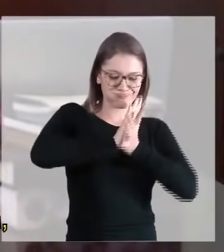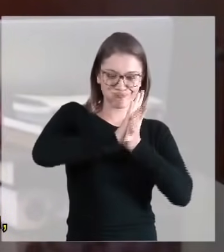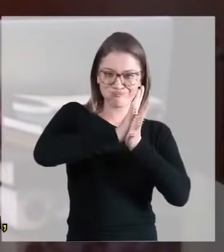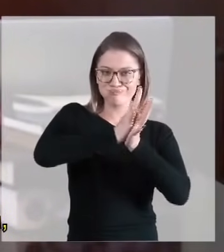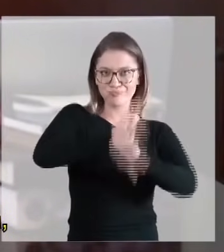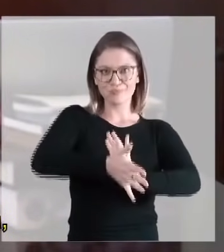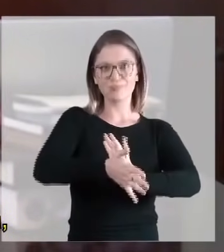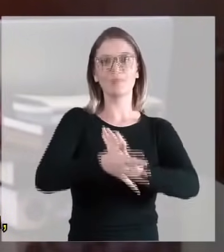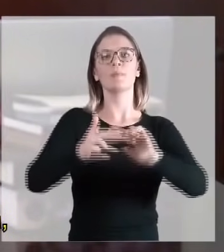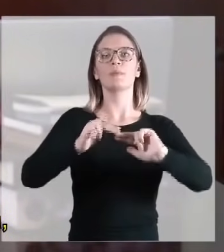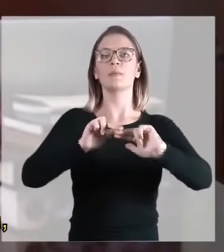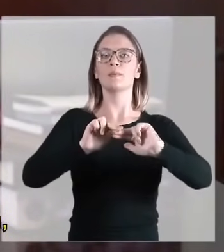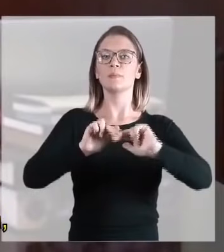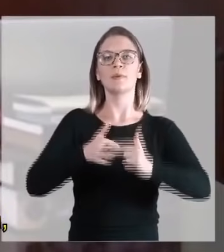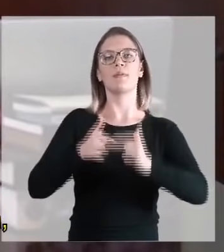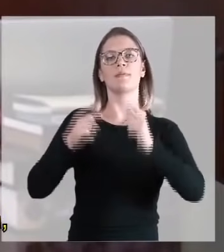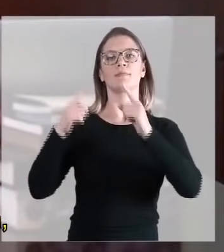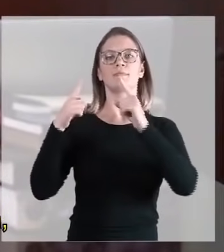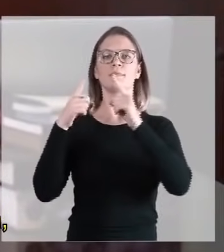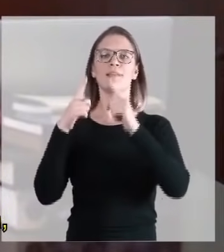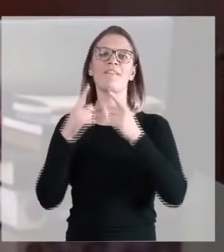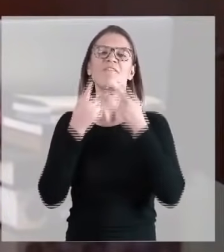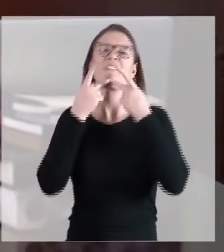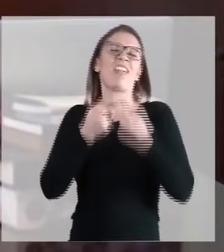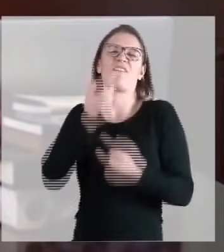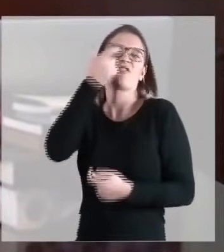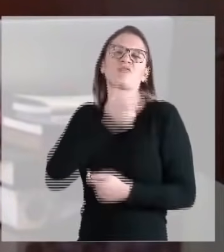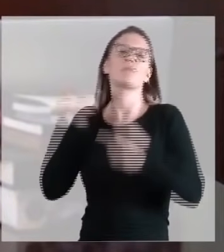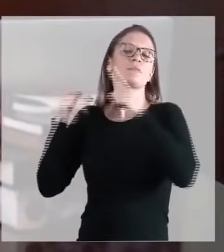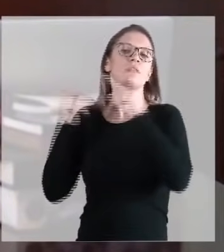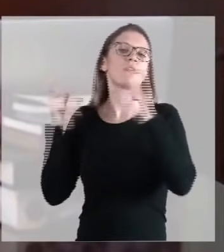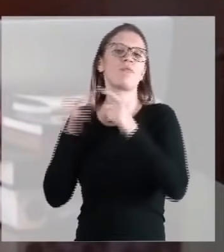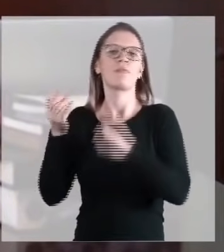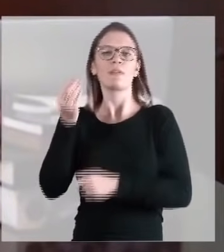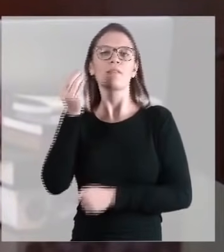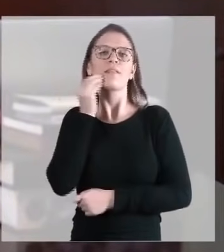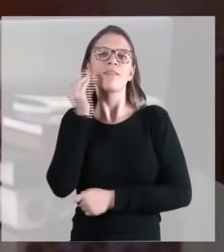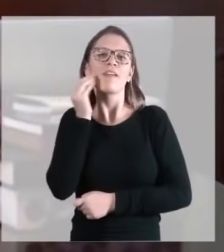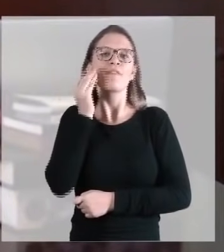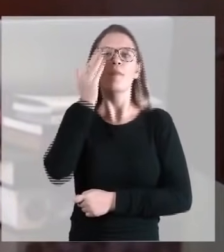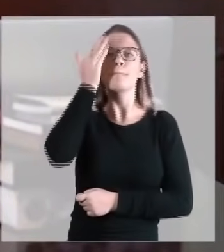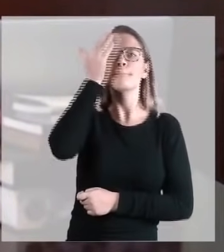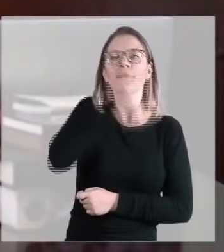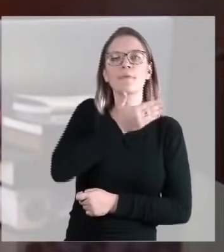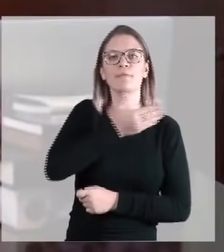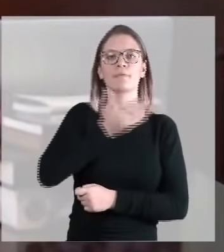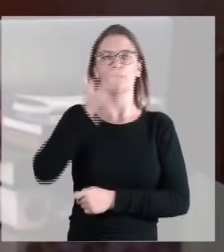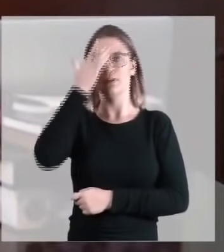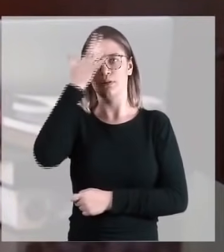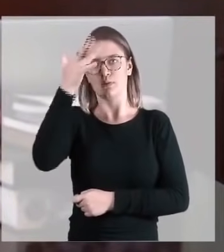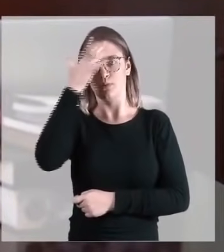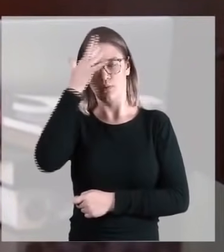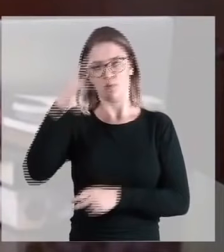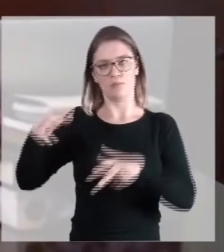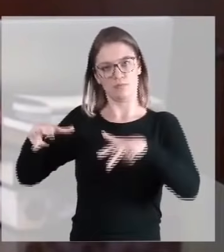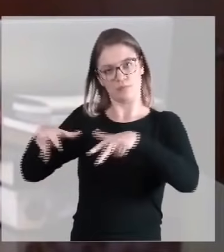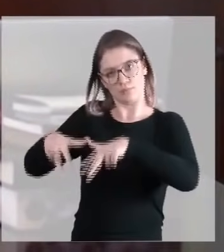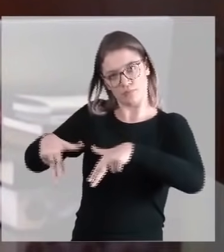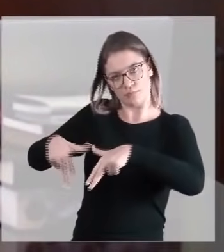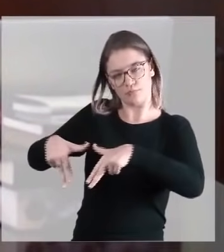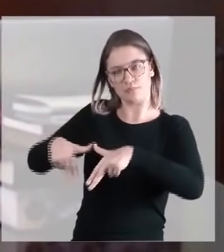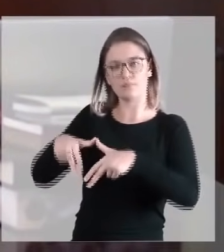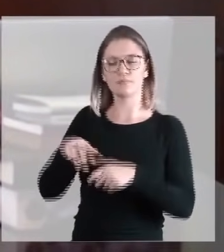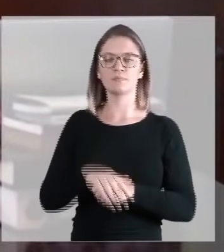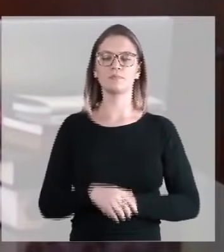destruída, por um suposto cientista, né? Por um dito cientista que tentava colocar à prova a teoria